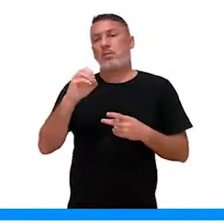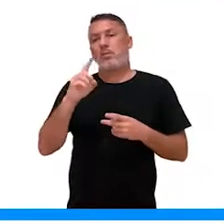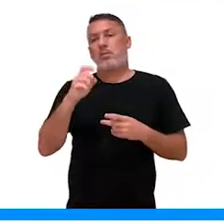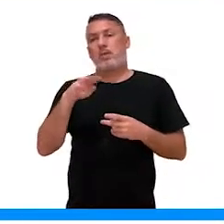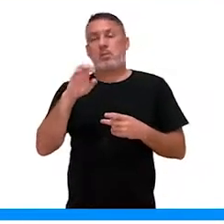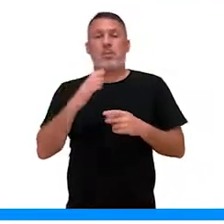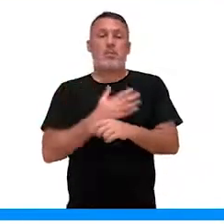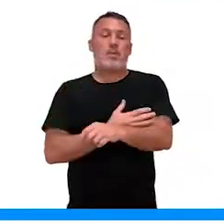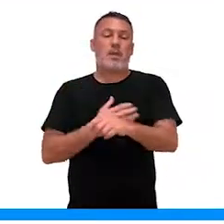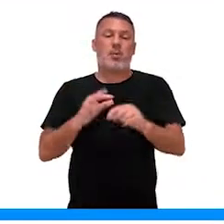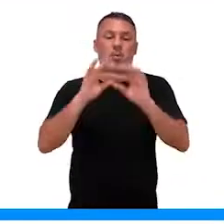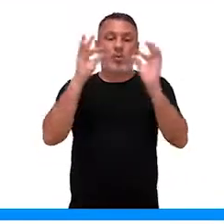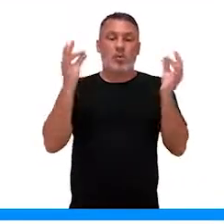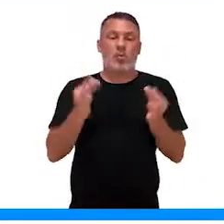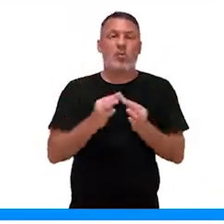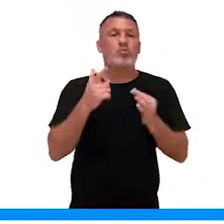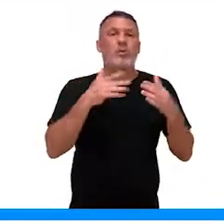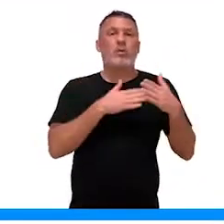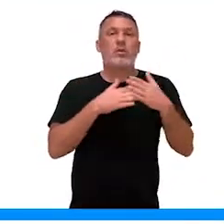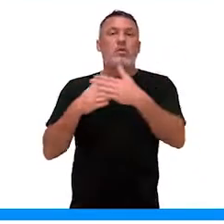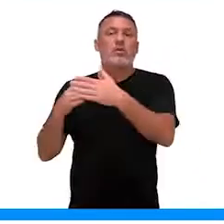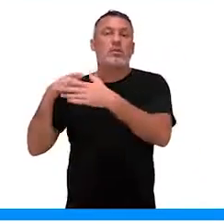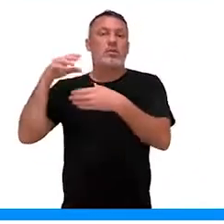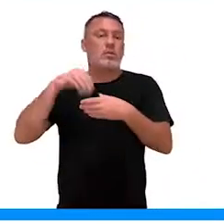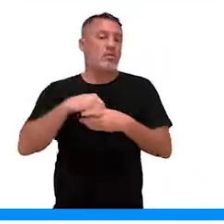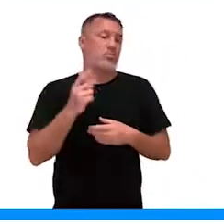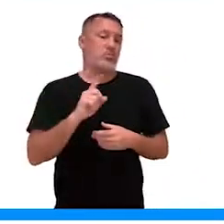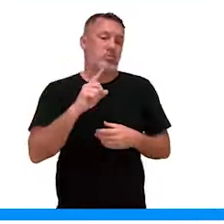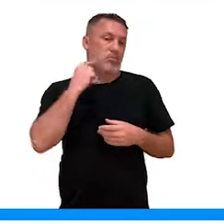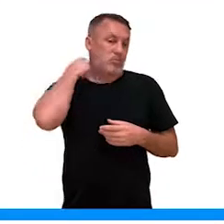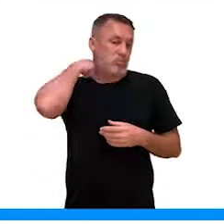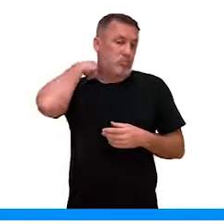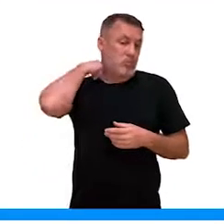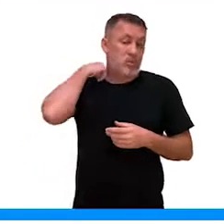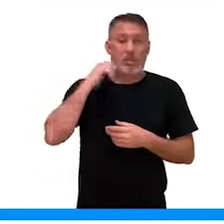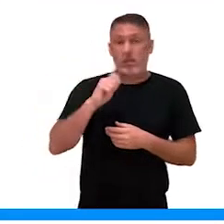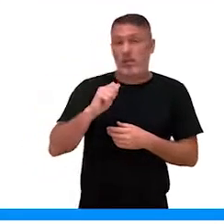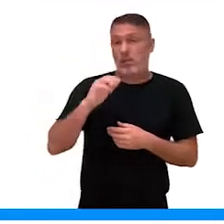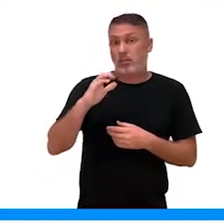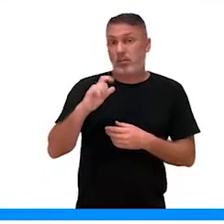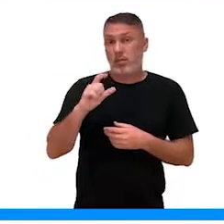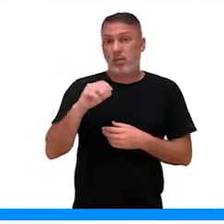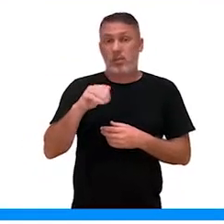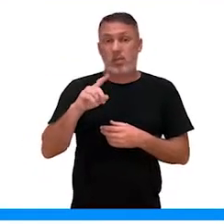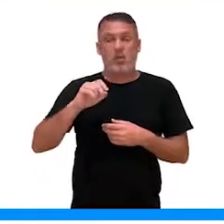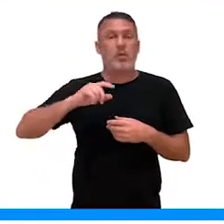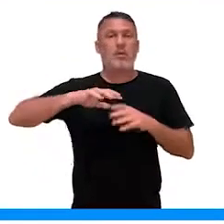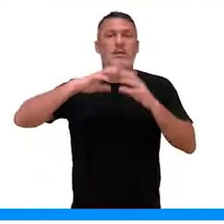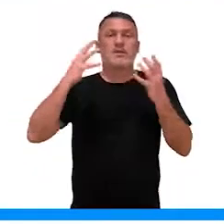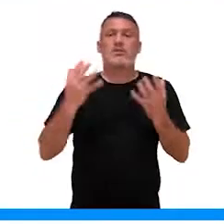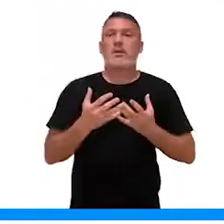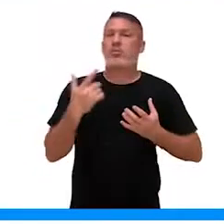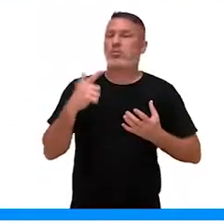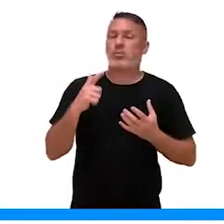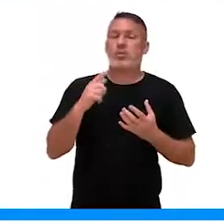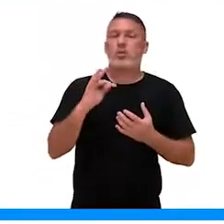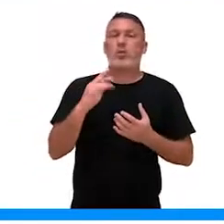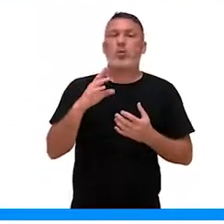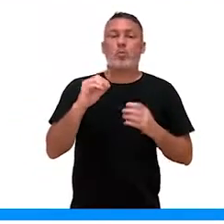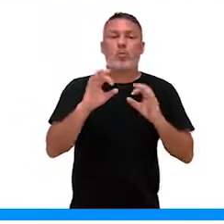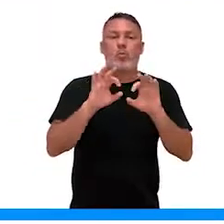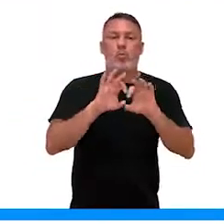Ele não é todo delimitado pela endoderme. E o acelomado, ele não tem nenhum espaço. O tubo digestório está no